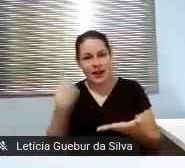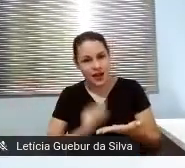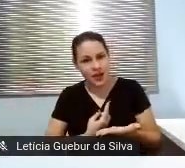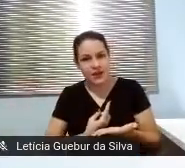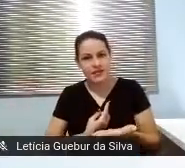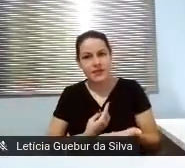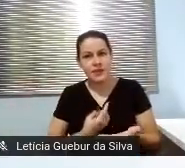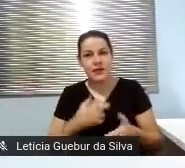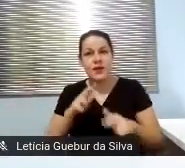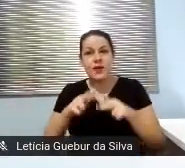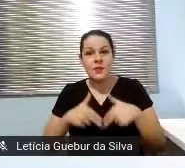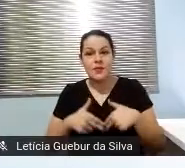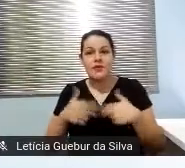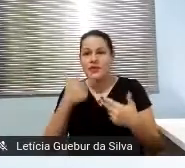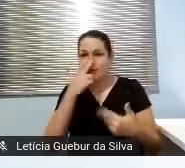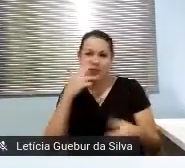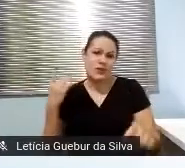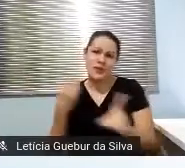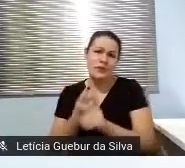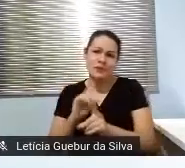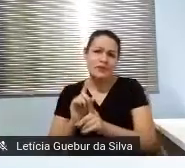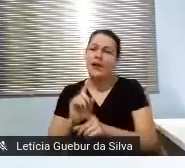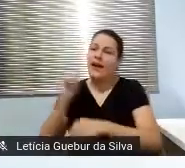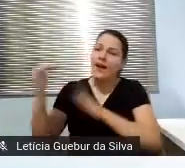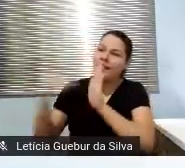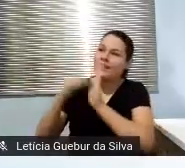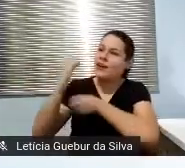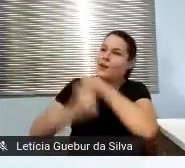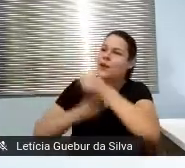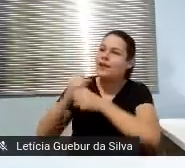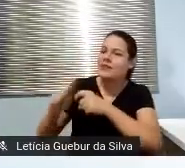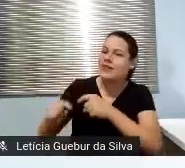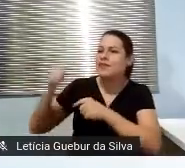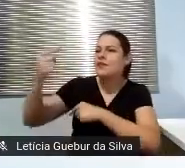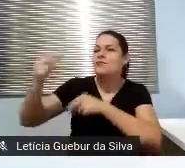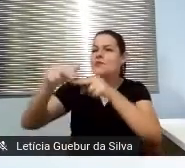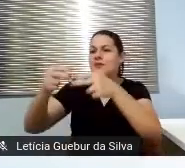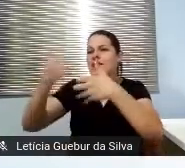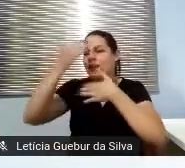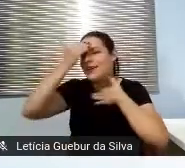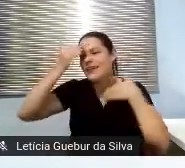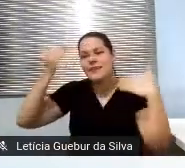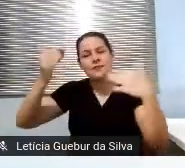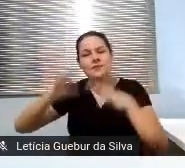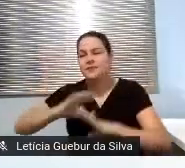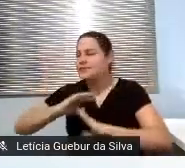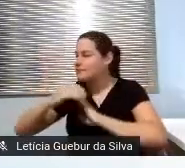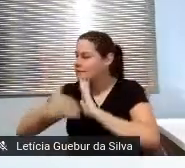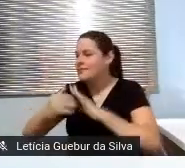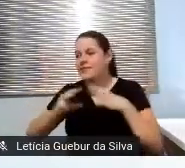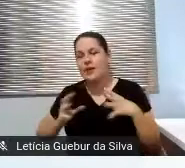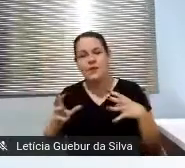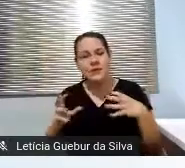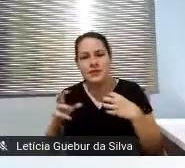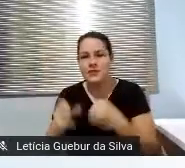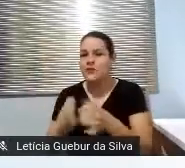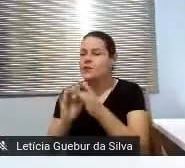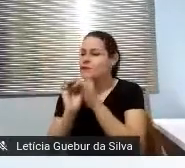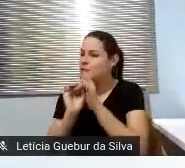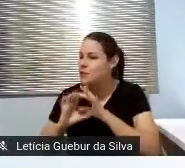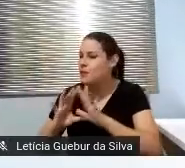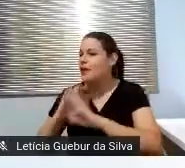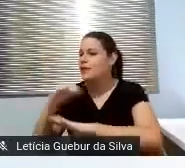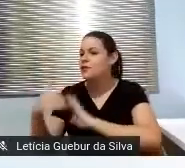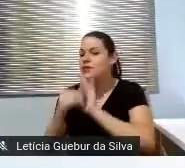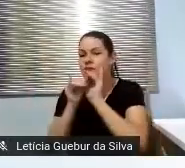não falo com você até 2021, e eu quero agradecer muito a sua disponibilidade, as suas informações